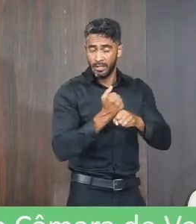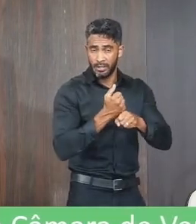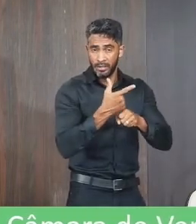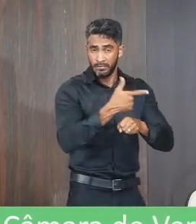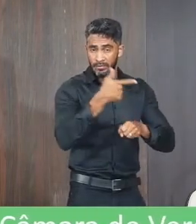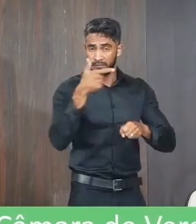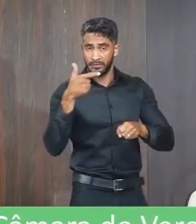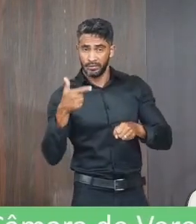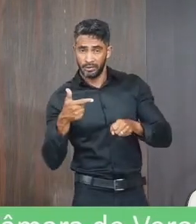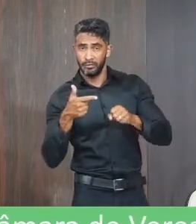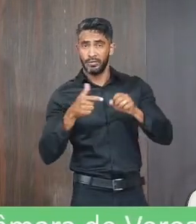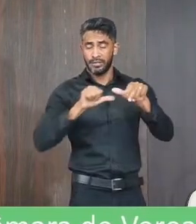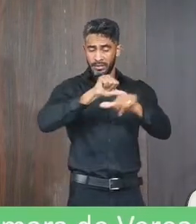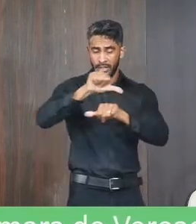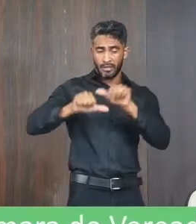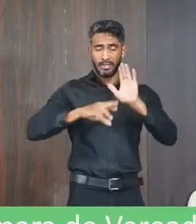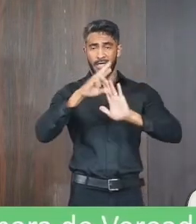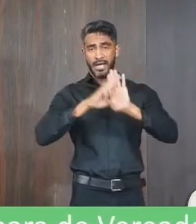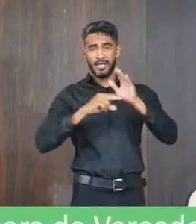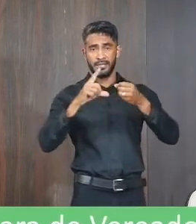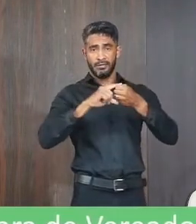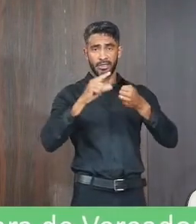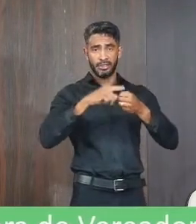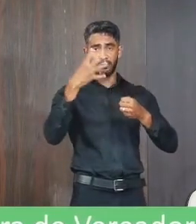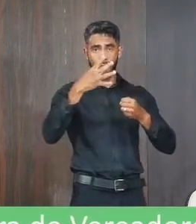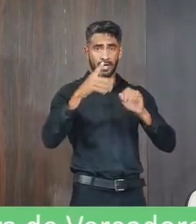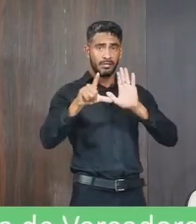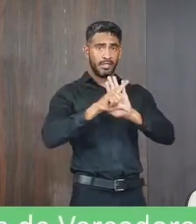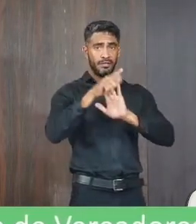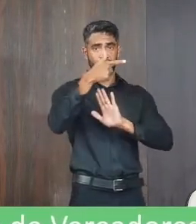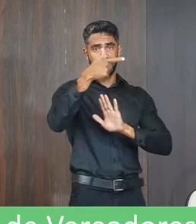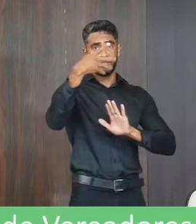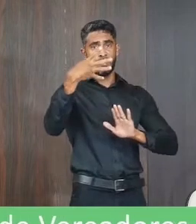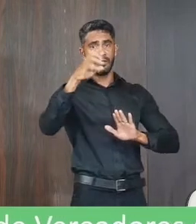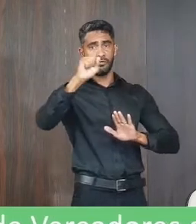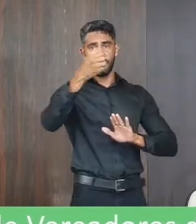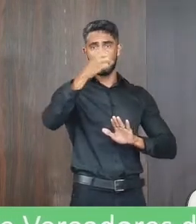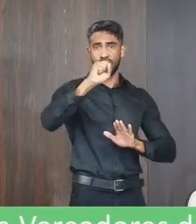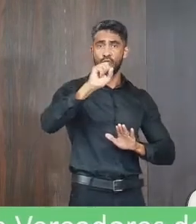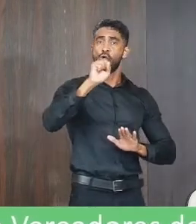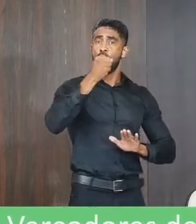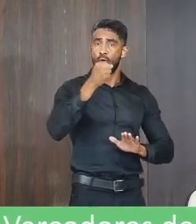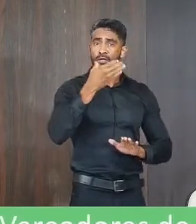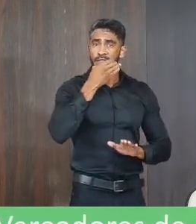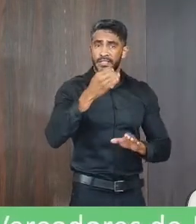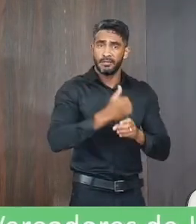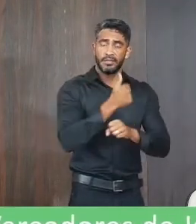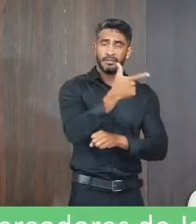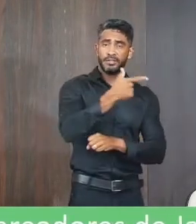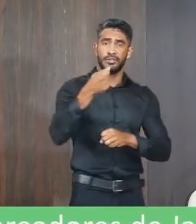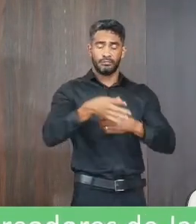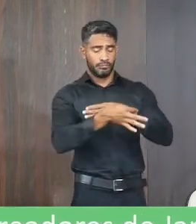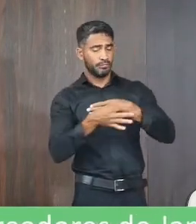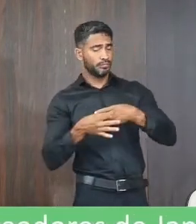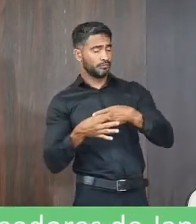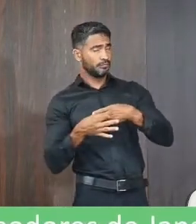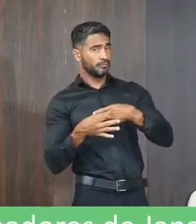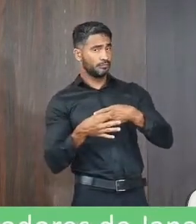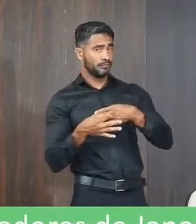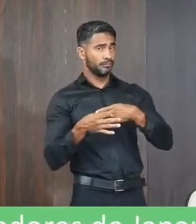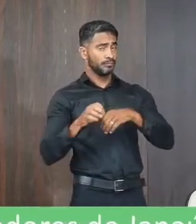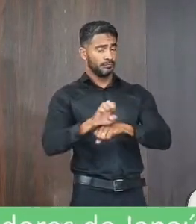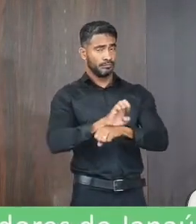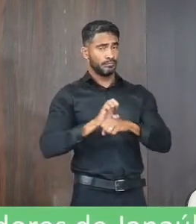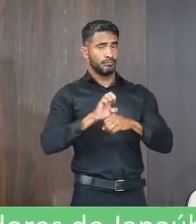e altera a redação do artigo 4º da Lei Municipal 2481, de 8 de dezembro de 2021, de autoria do